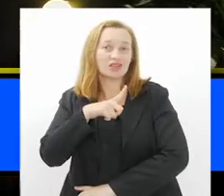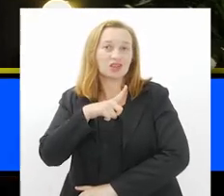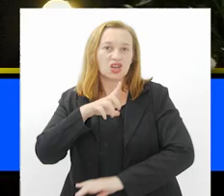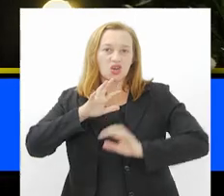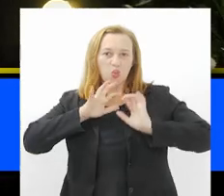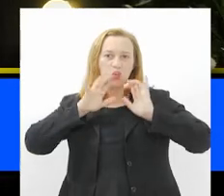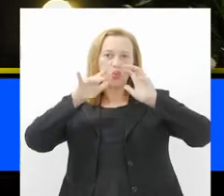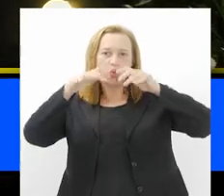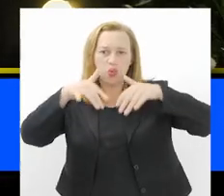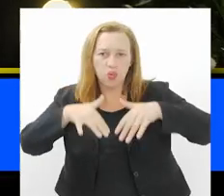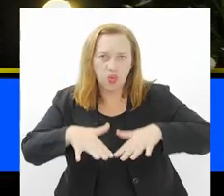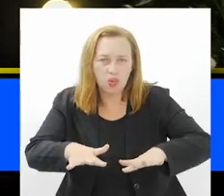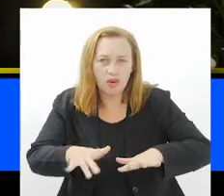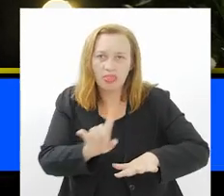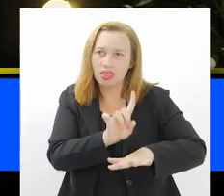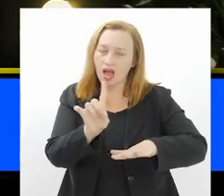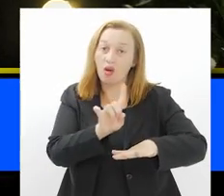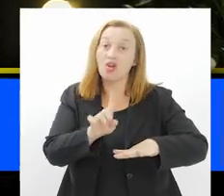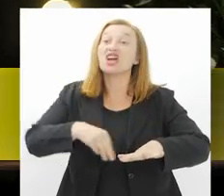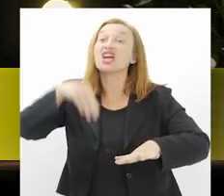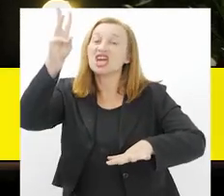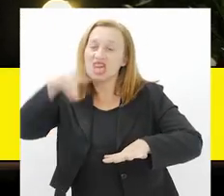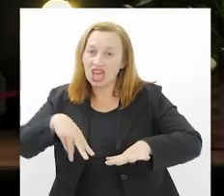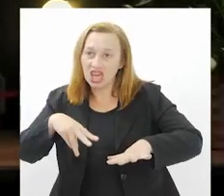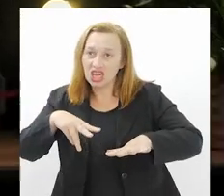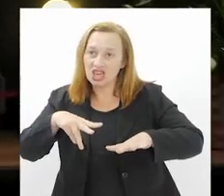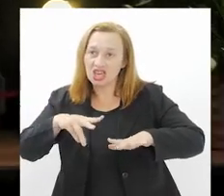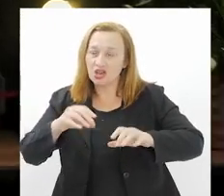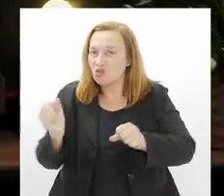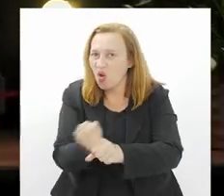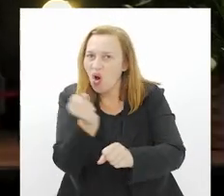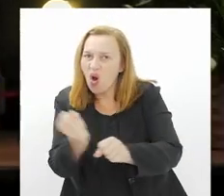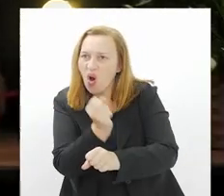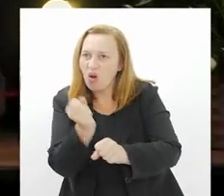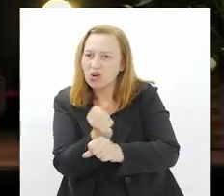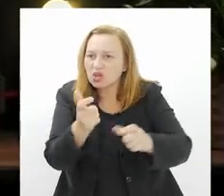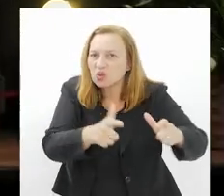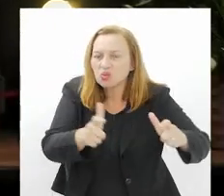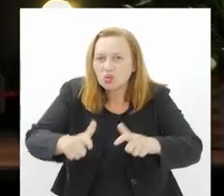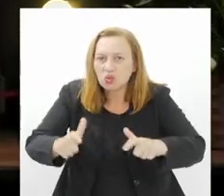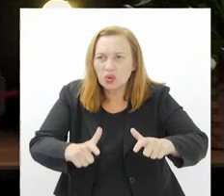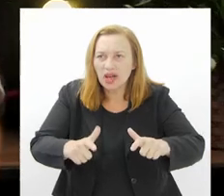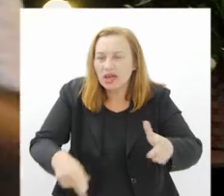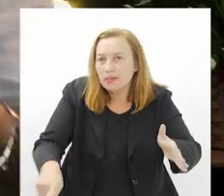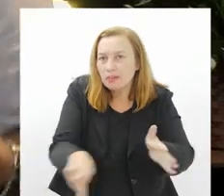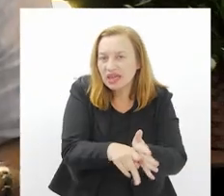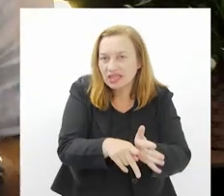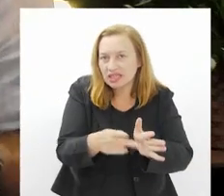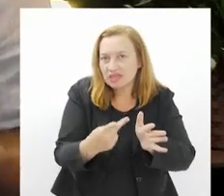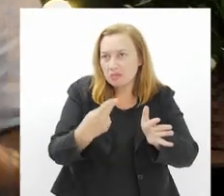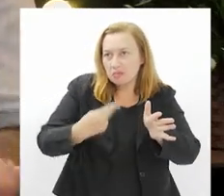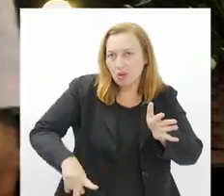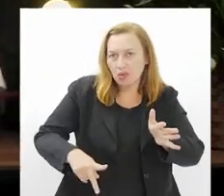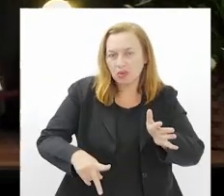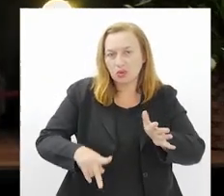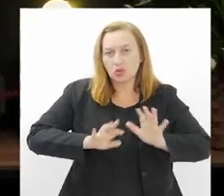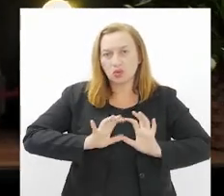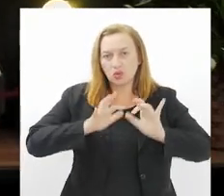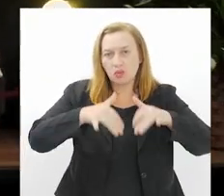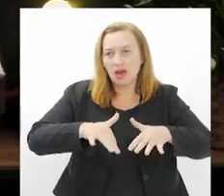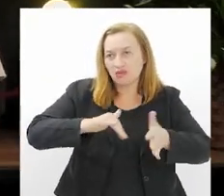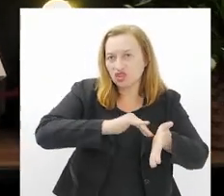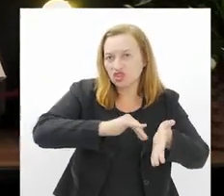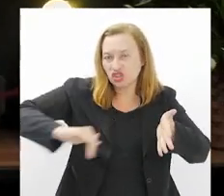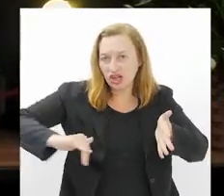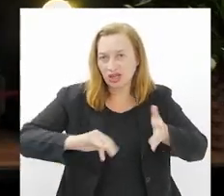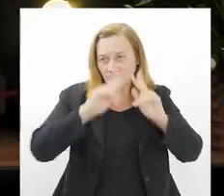mar? Não, não, não, não. Quem invadiu o espaço do mar foi o ser humano. O mar não está invadindo nada. O mar está apenas querendo a parte dele que foi retirada